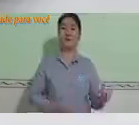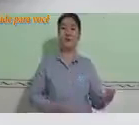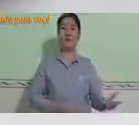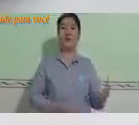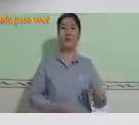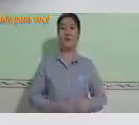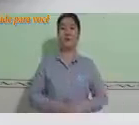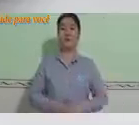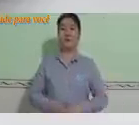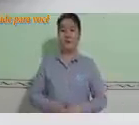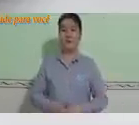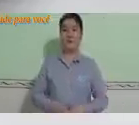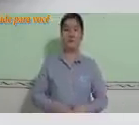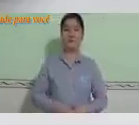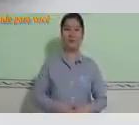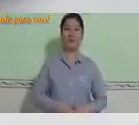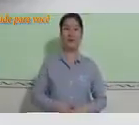variar ligeiramente.